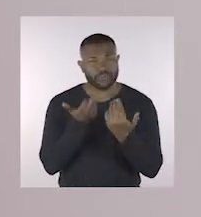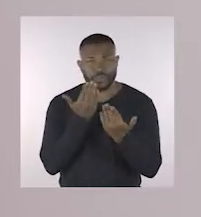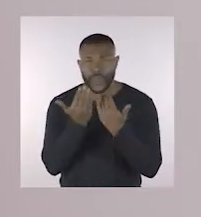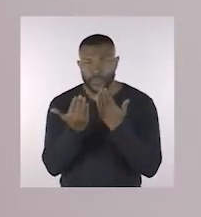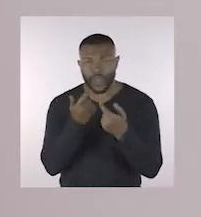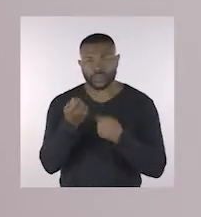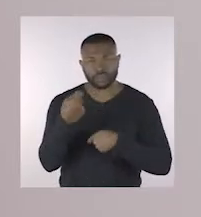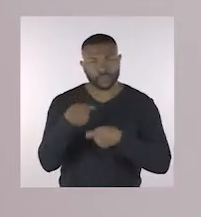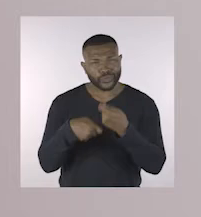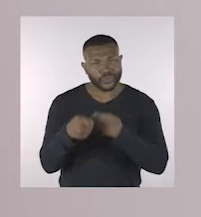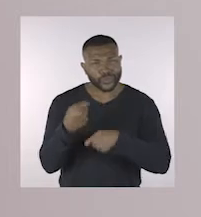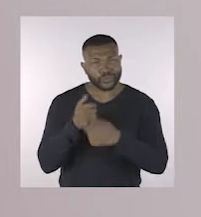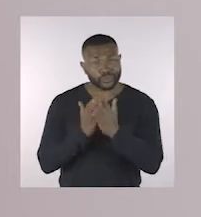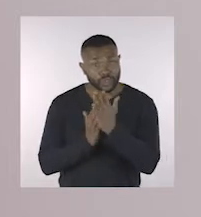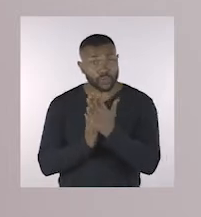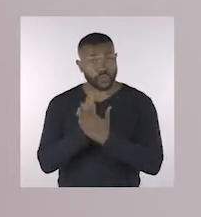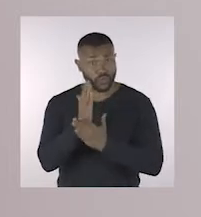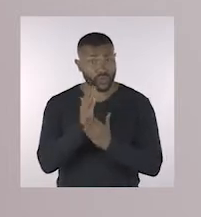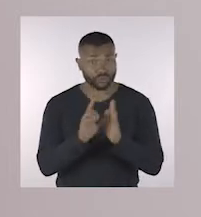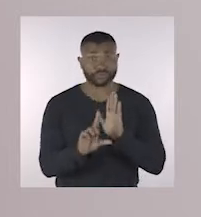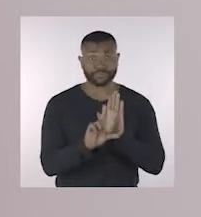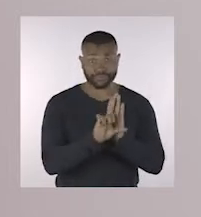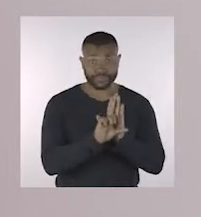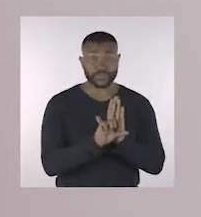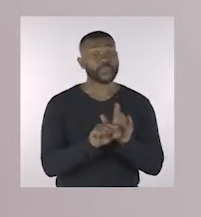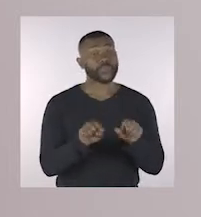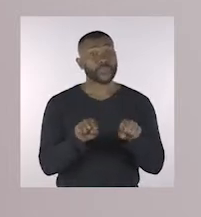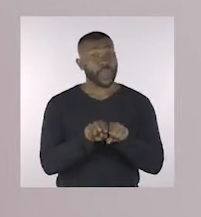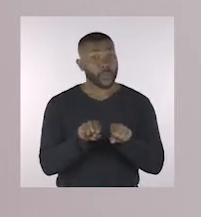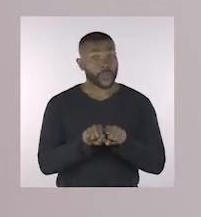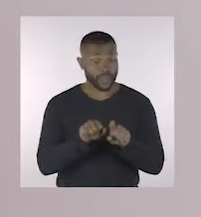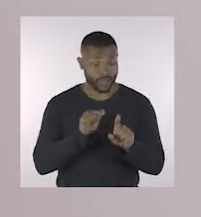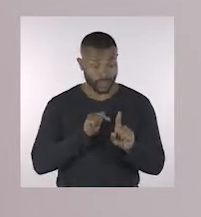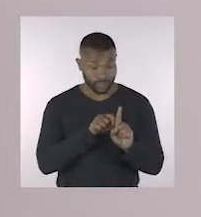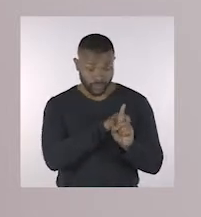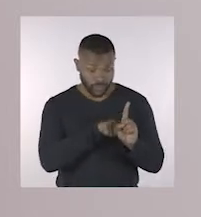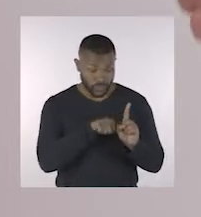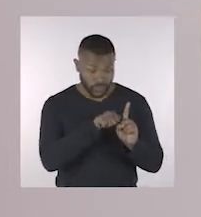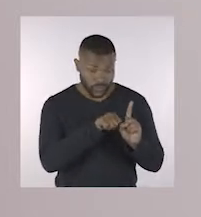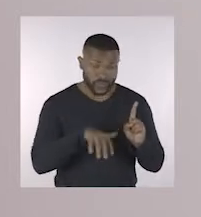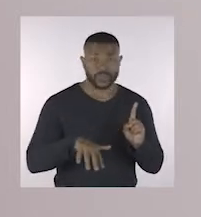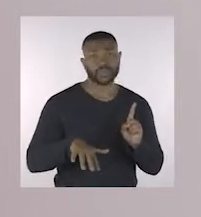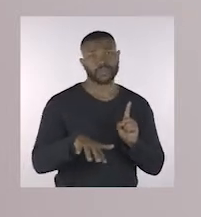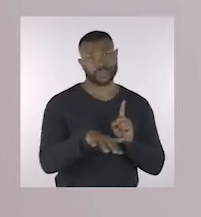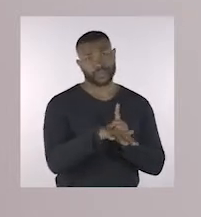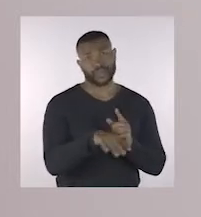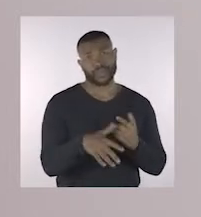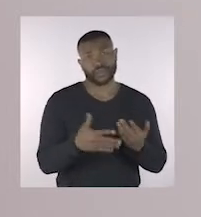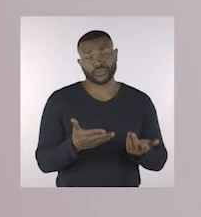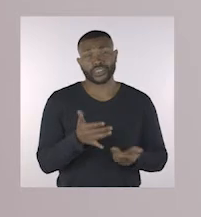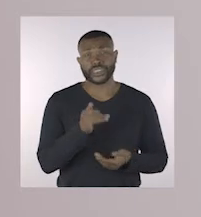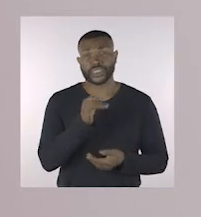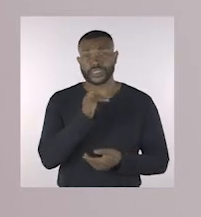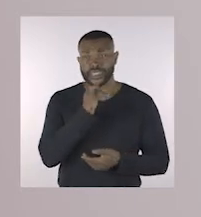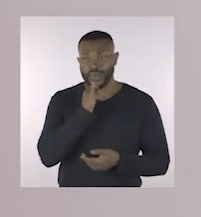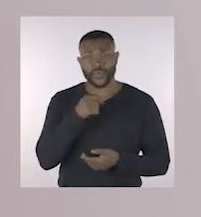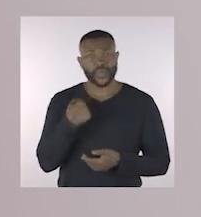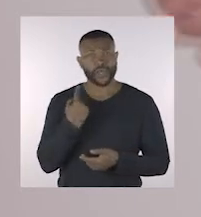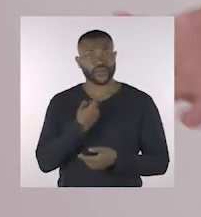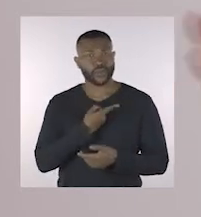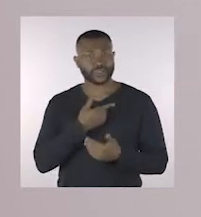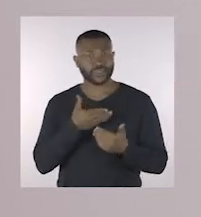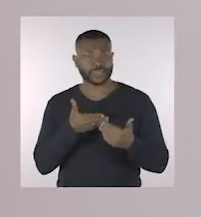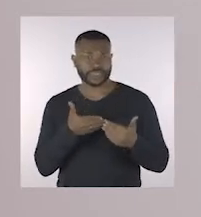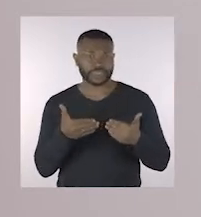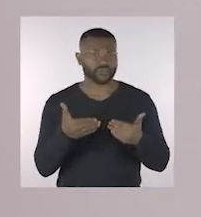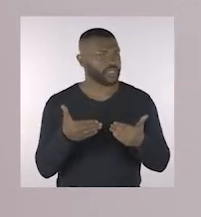gente tem que dialogar negociar aprovar as leis mas a gente tem a sociedade como um todo não adianta querer